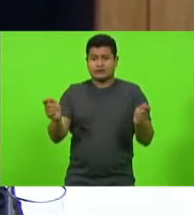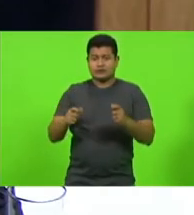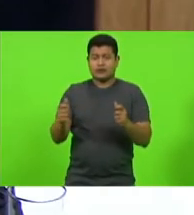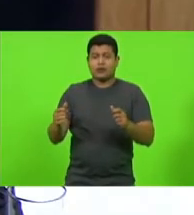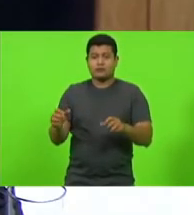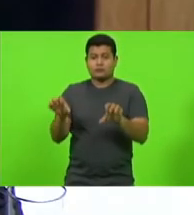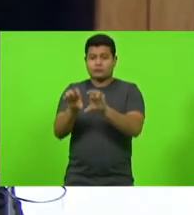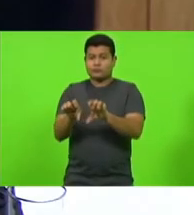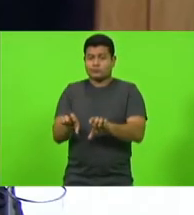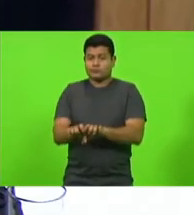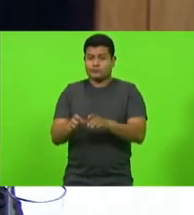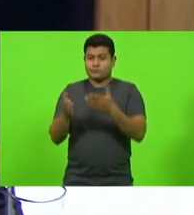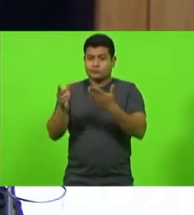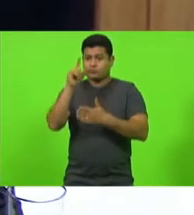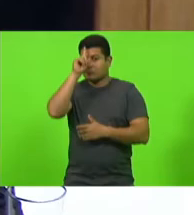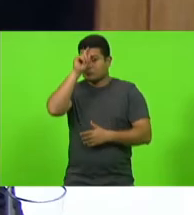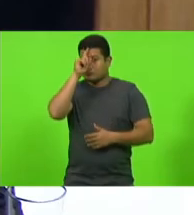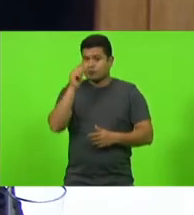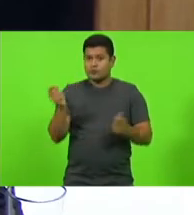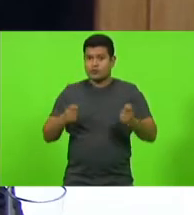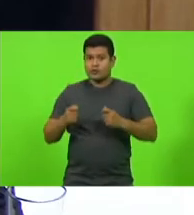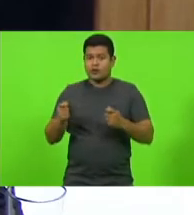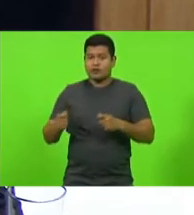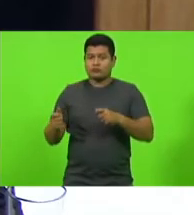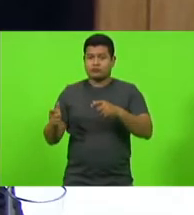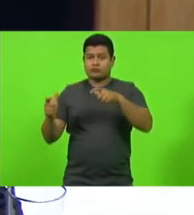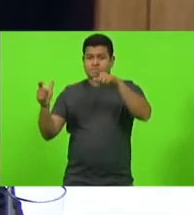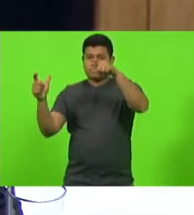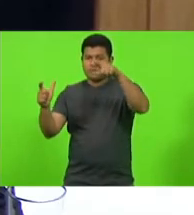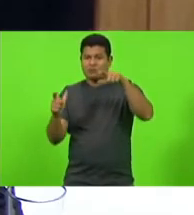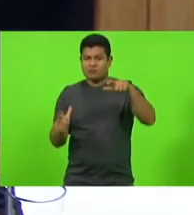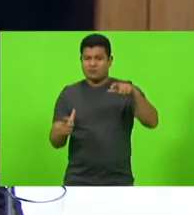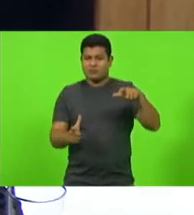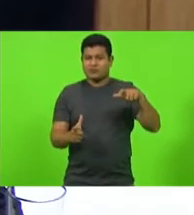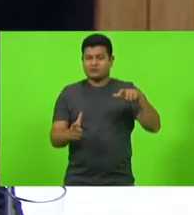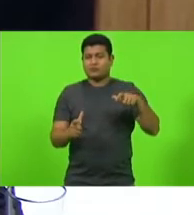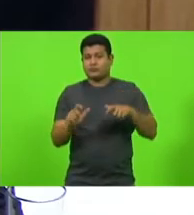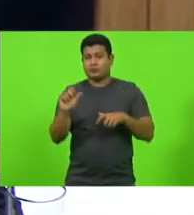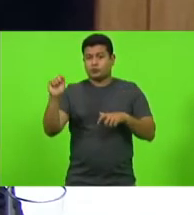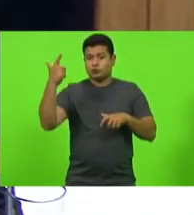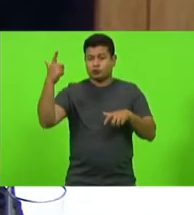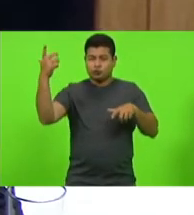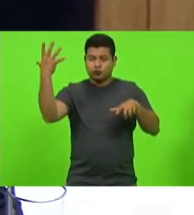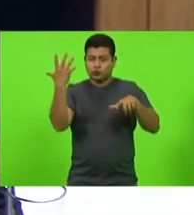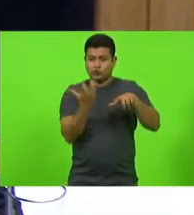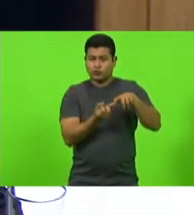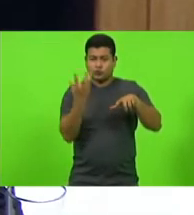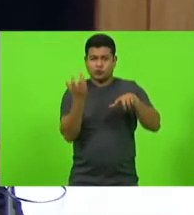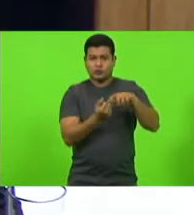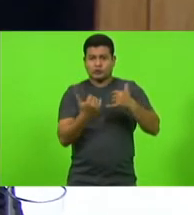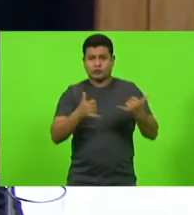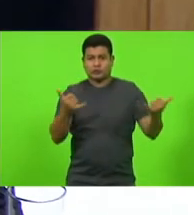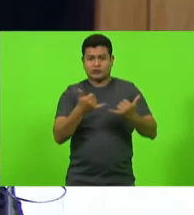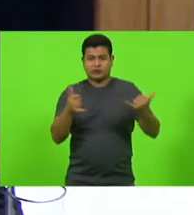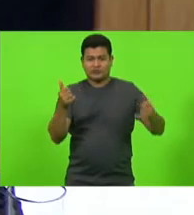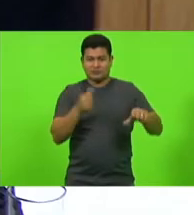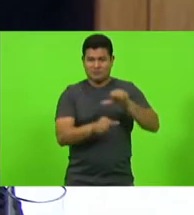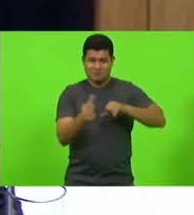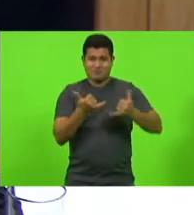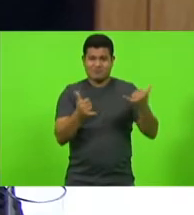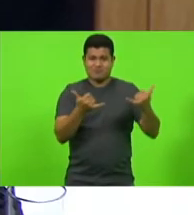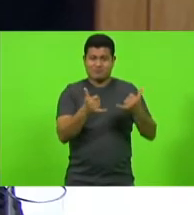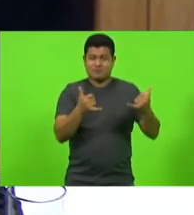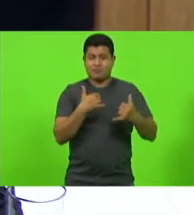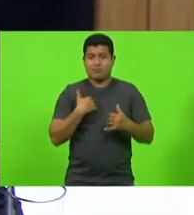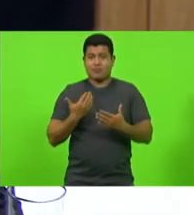Anitta Garibaldi poderia suportar as placas de energia solar. E aí ele solicitou alguns adequamentos e adaptações,